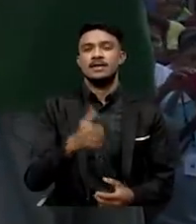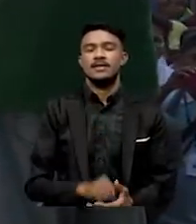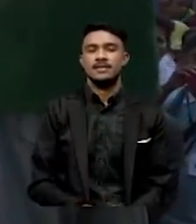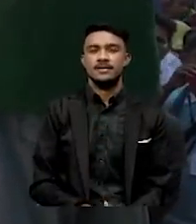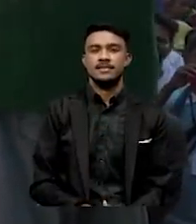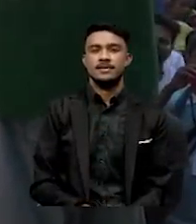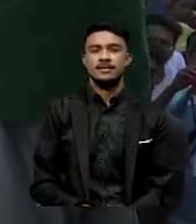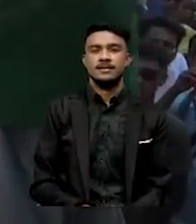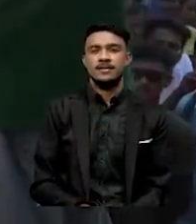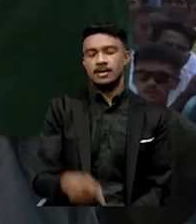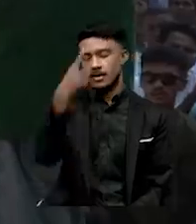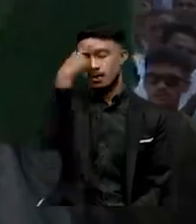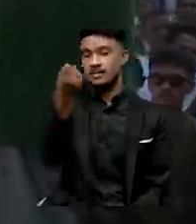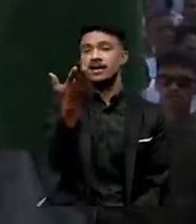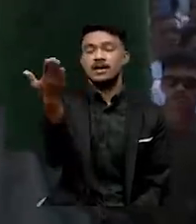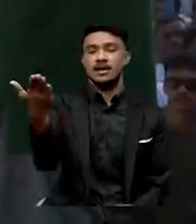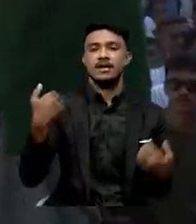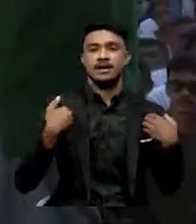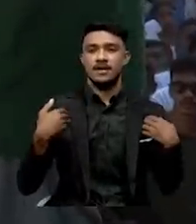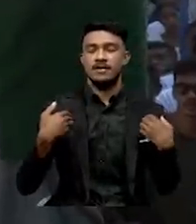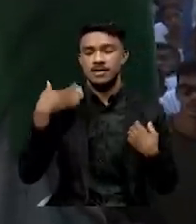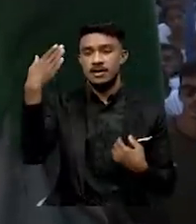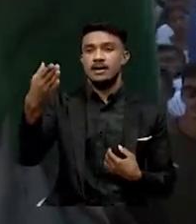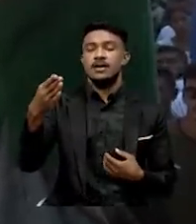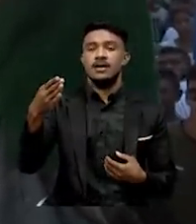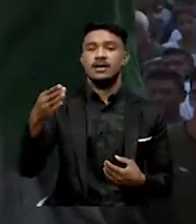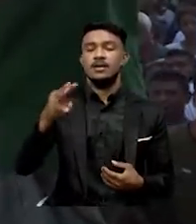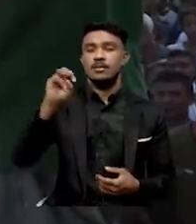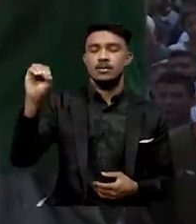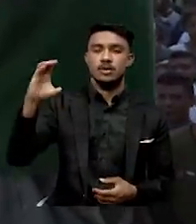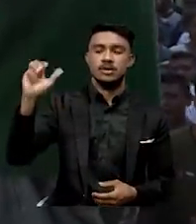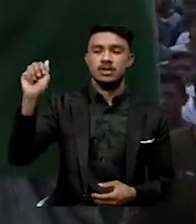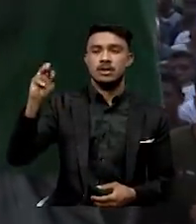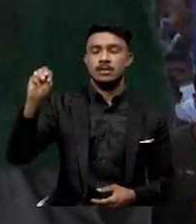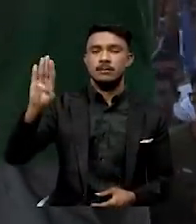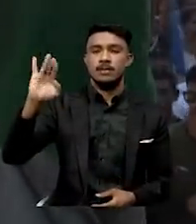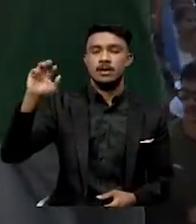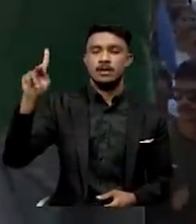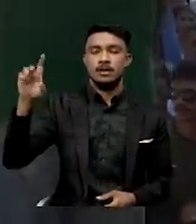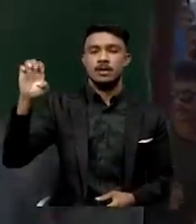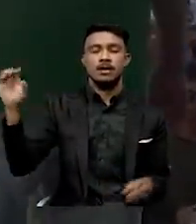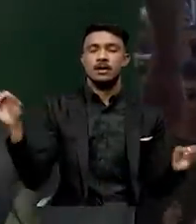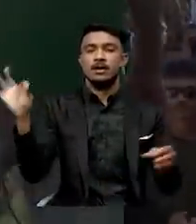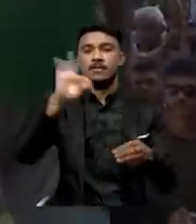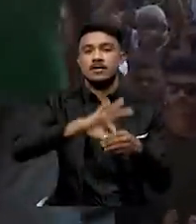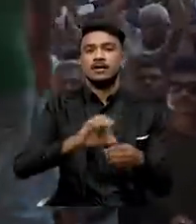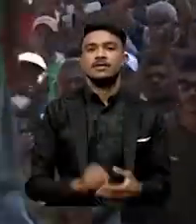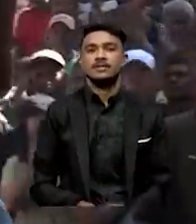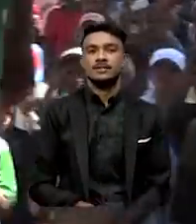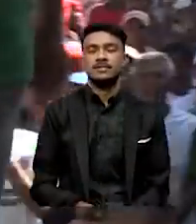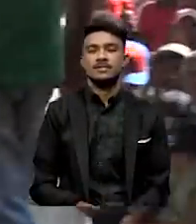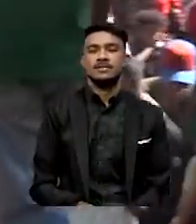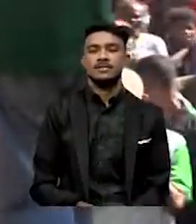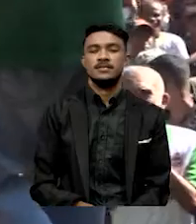himfa. Tamba nie ie Mozambique nie la vota. Kuna toi na nie Mozambique in ken pusi.